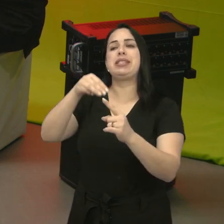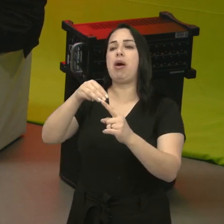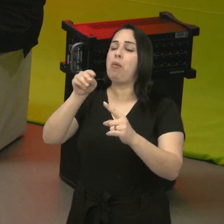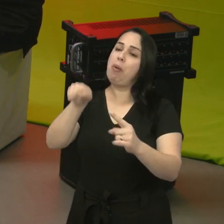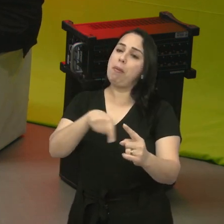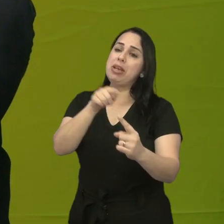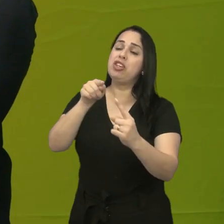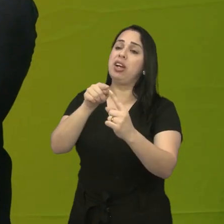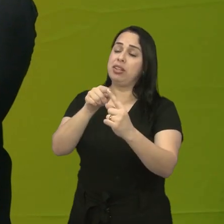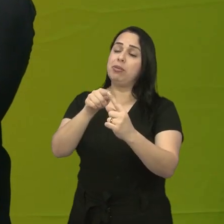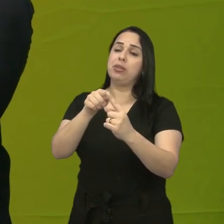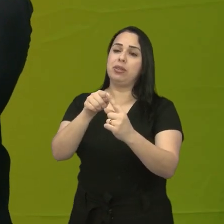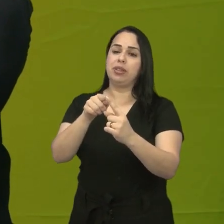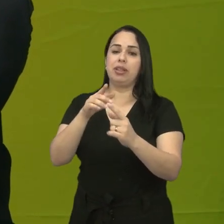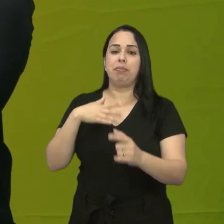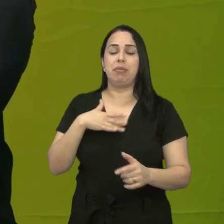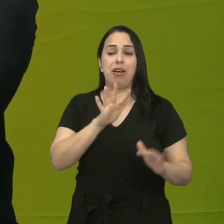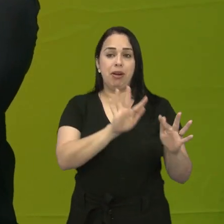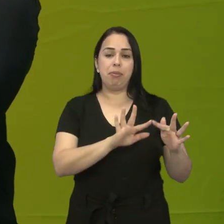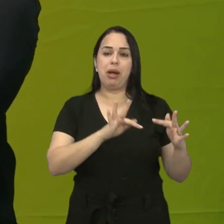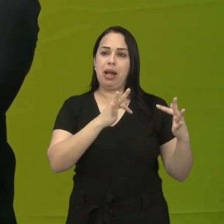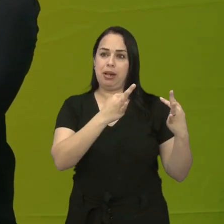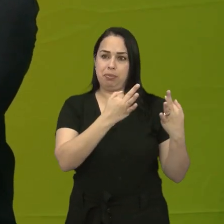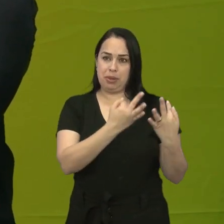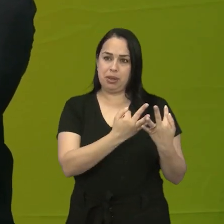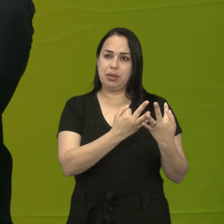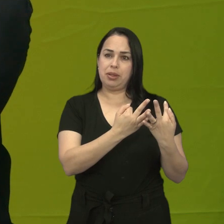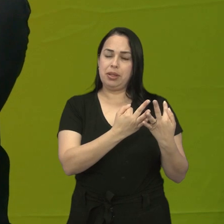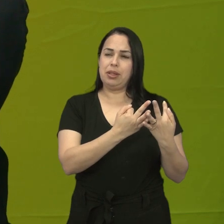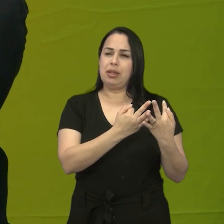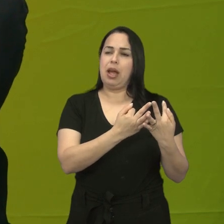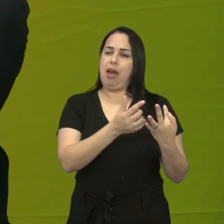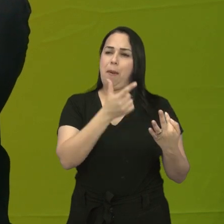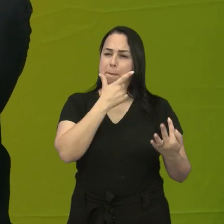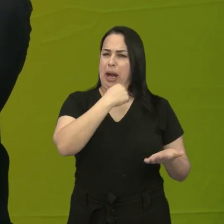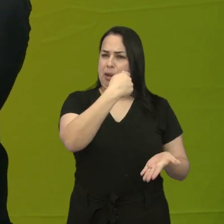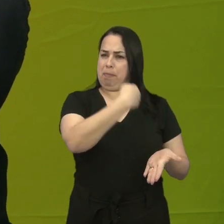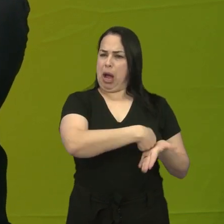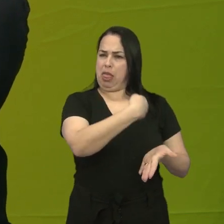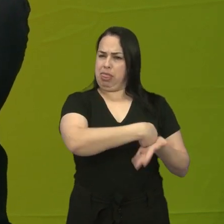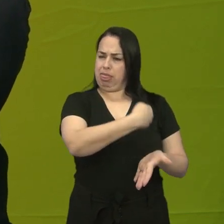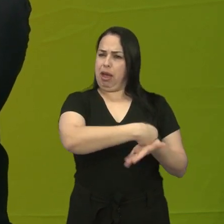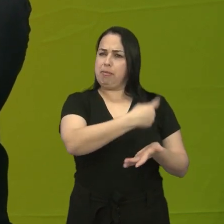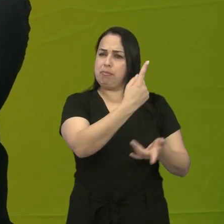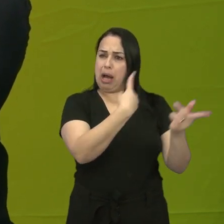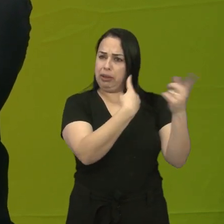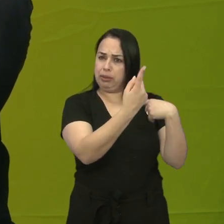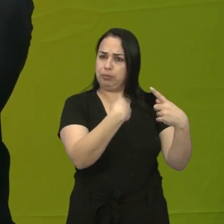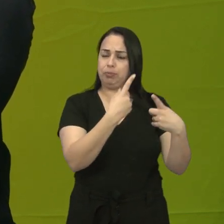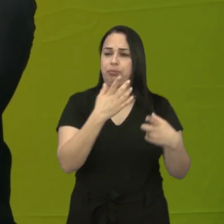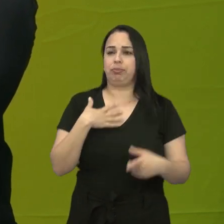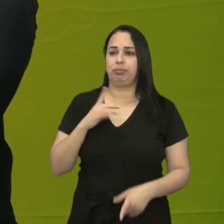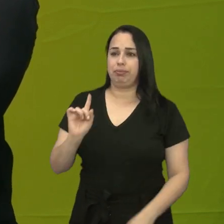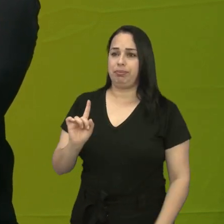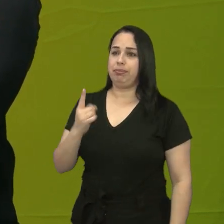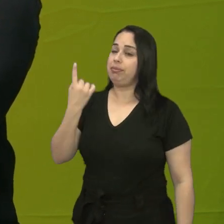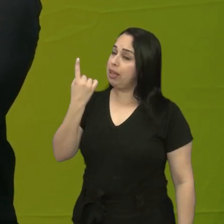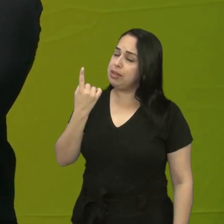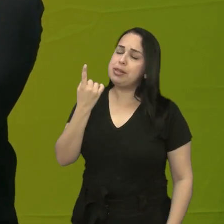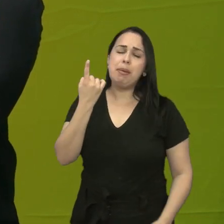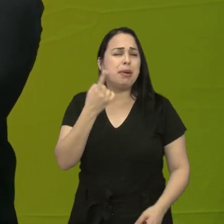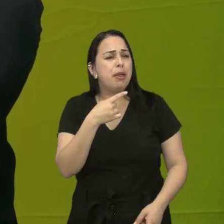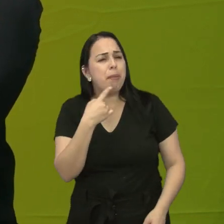né? Eu vim de uma família, assim, um sistema totalmente patriarcal e eu era sempre a única que